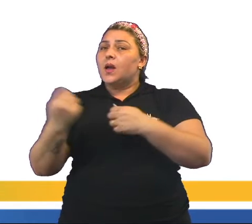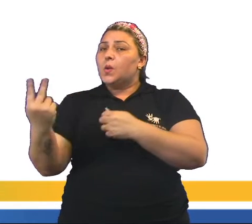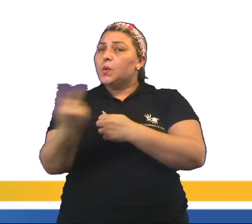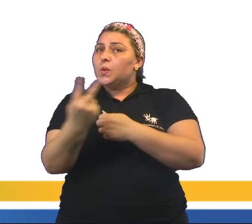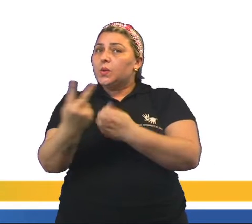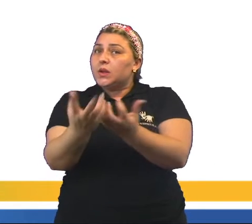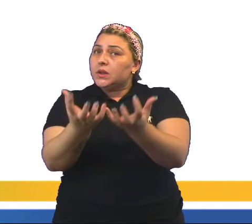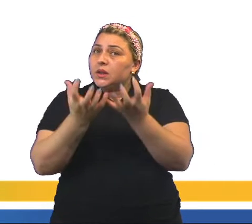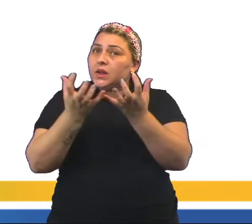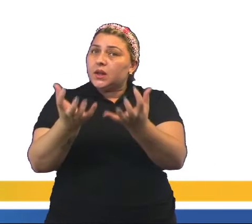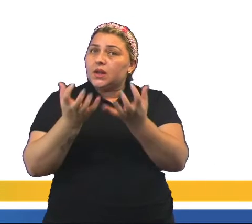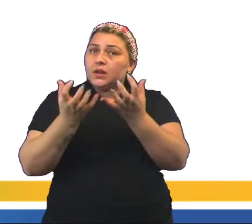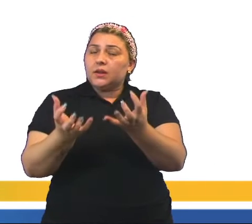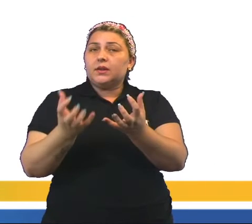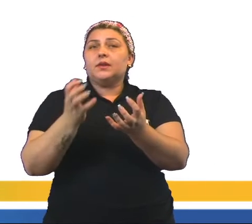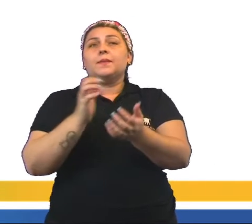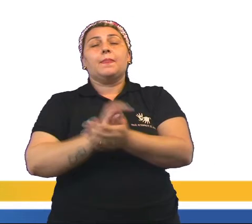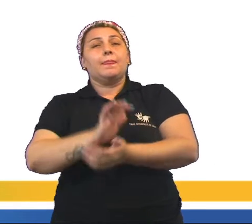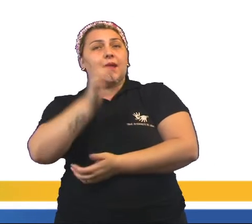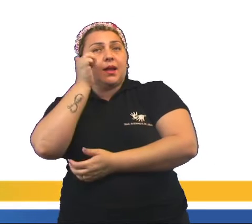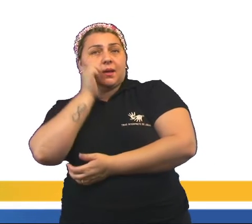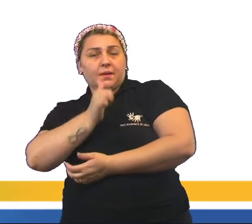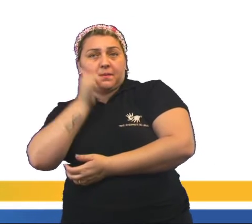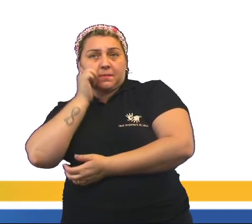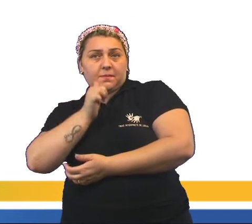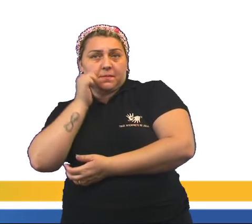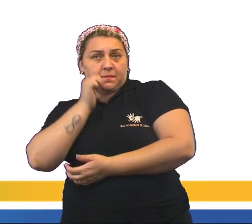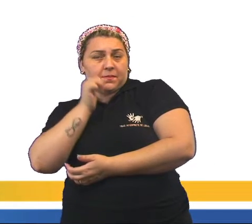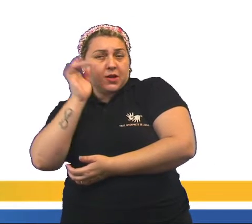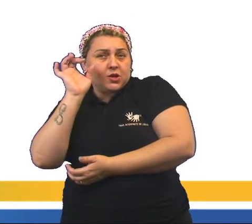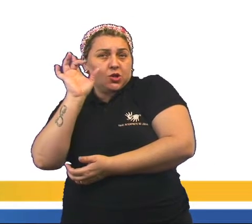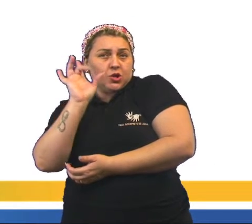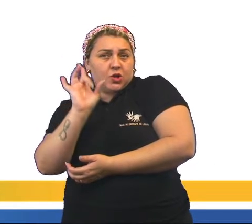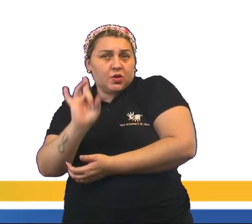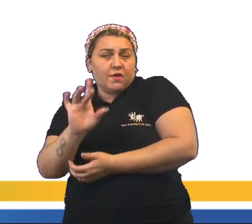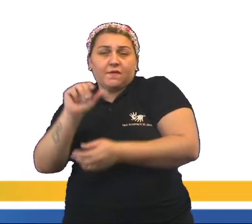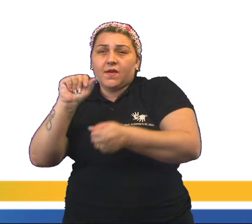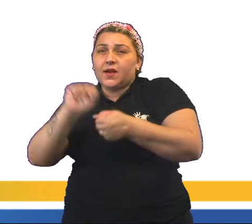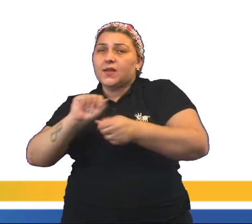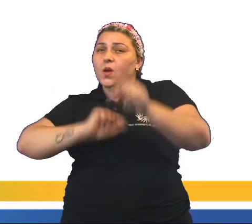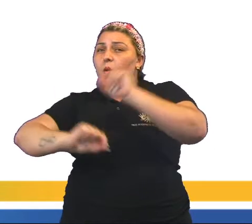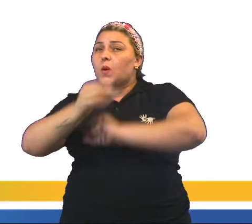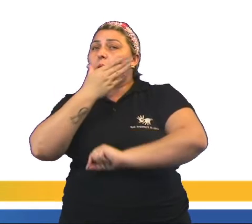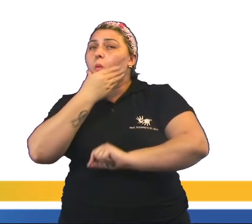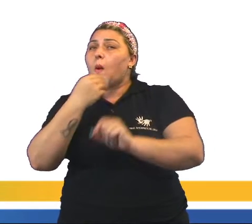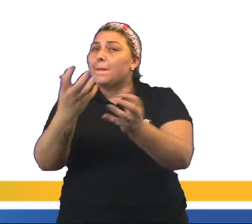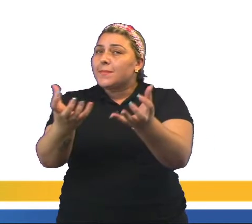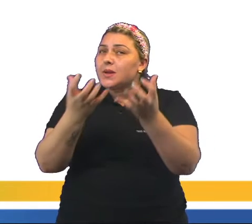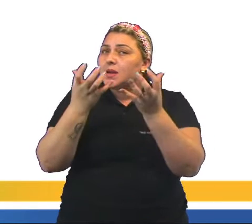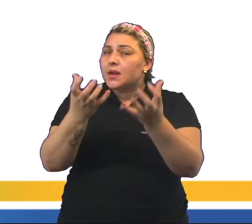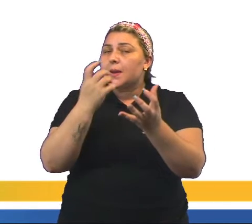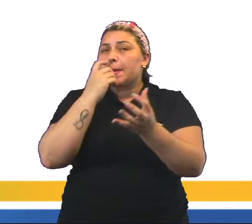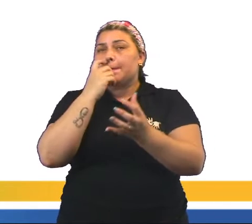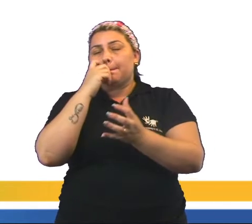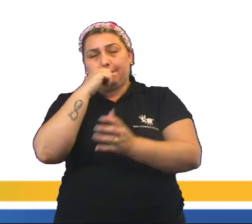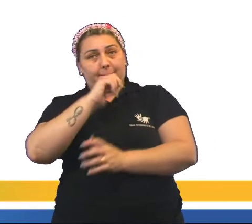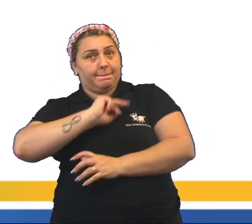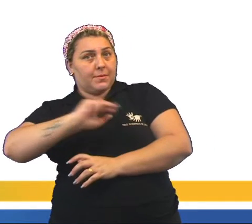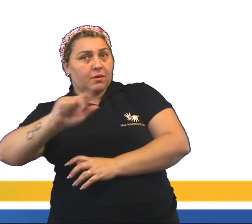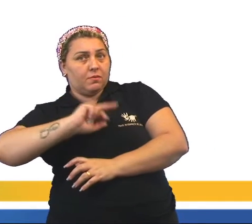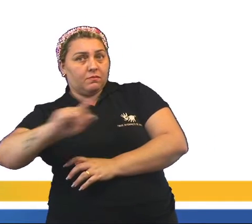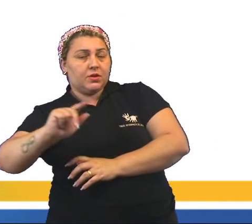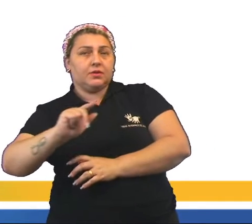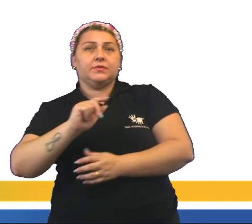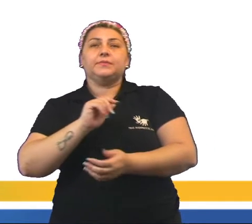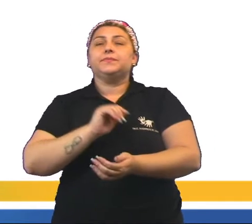de ambas as partes. A mulher, ela não tem que ceder simplesmente para agradar, digamos assim,